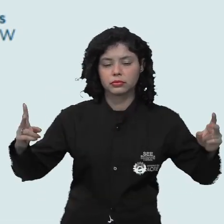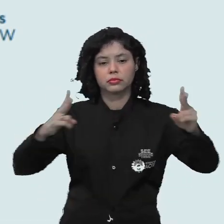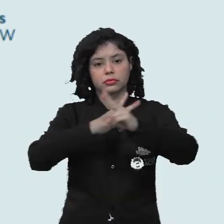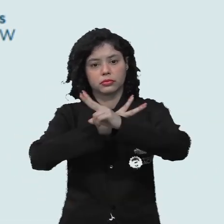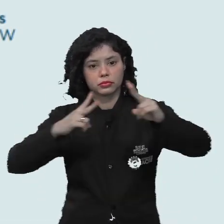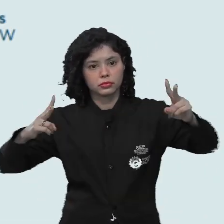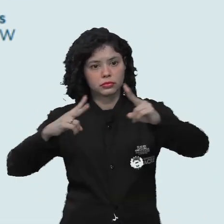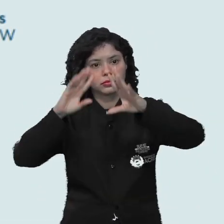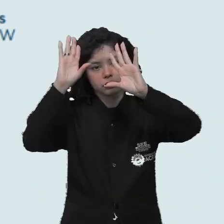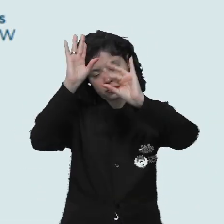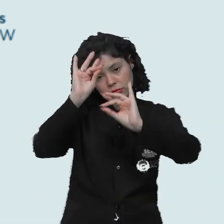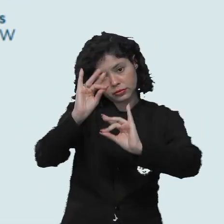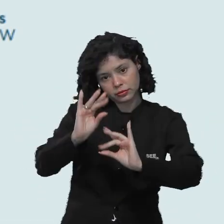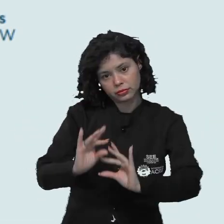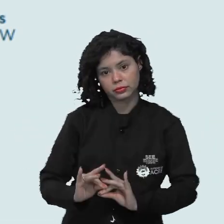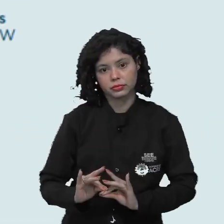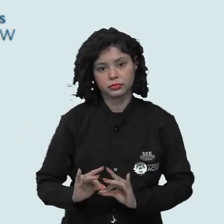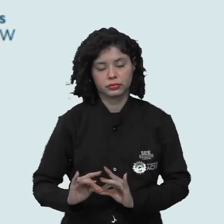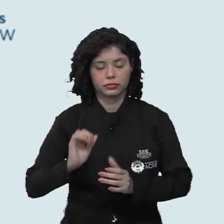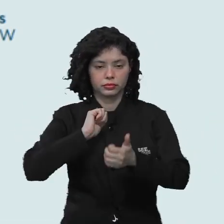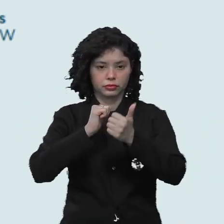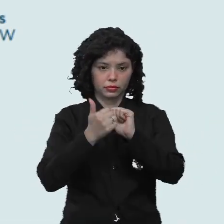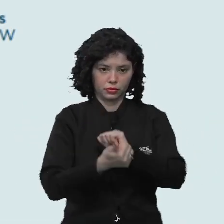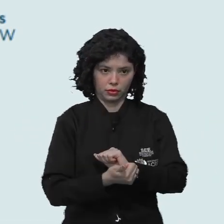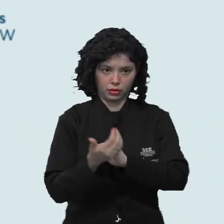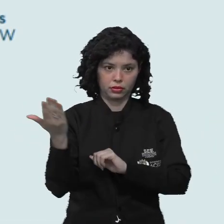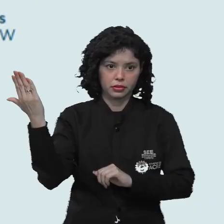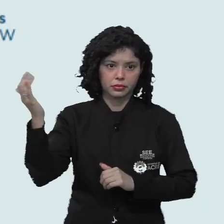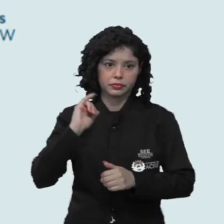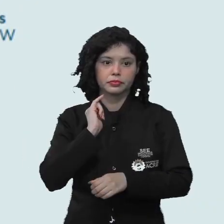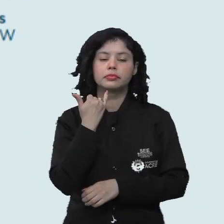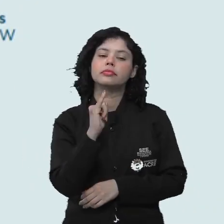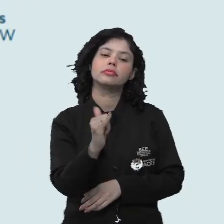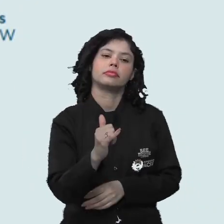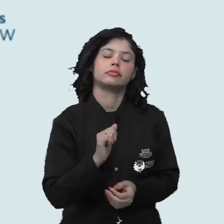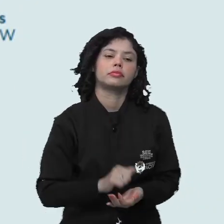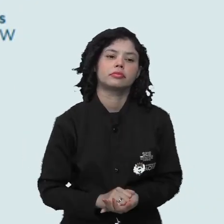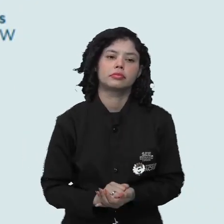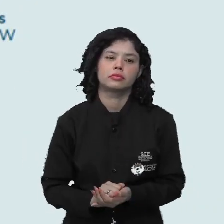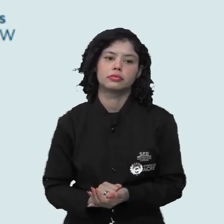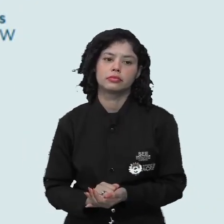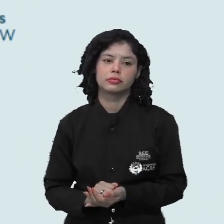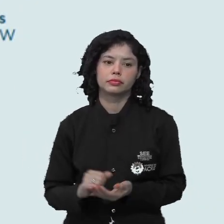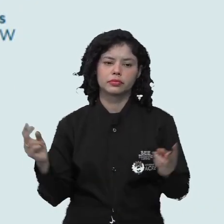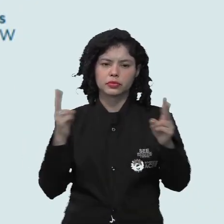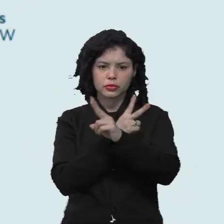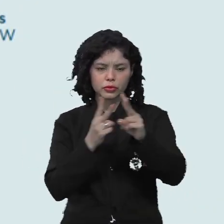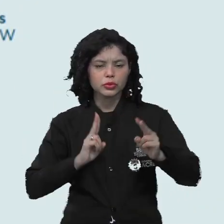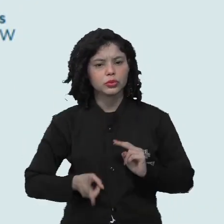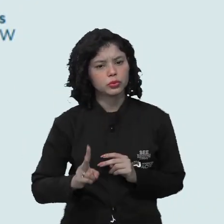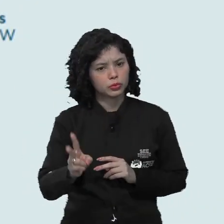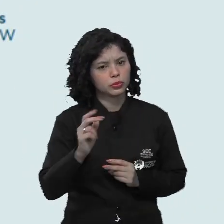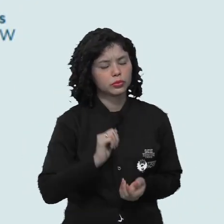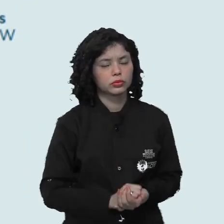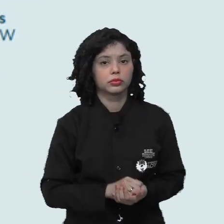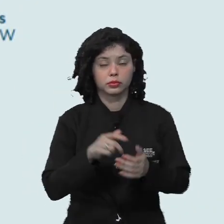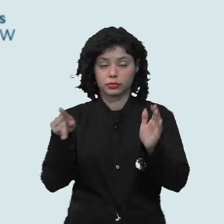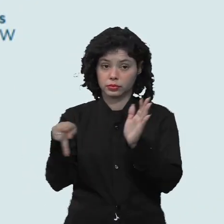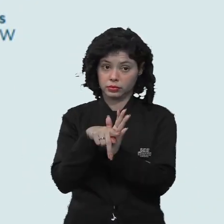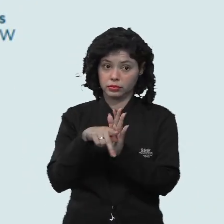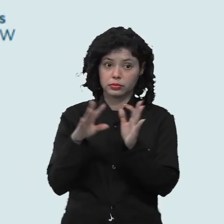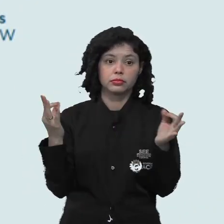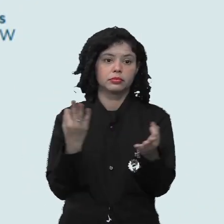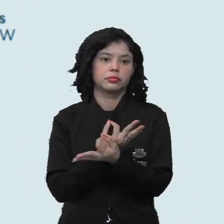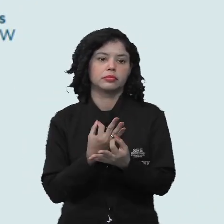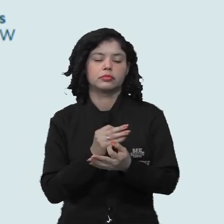toda uma planície ali adequada para esse tipo de energia. Ele vai ter ventos contínuos, né? Então, é o lugar